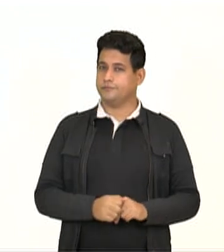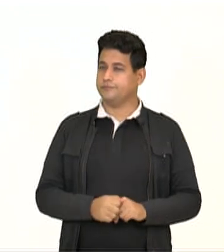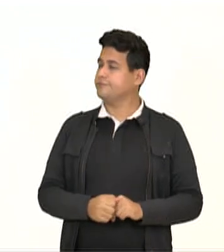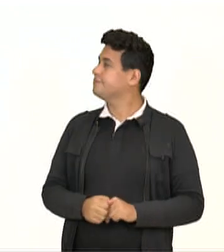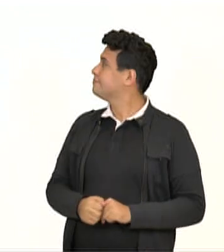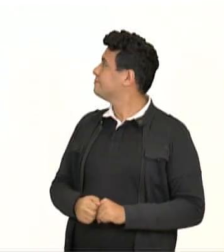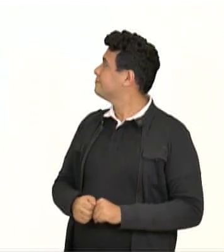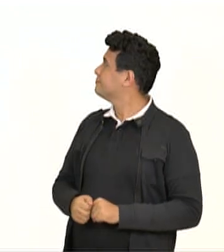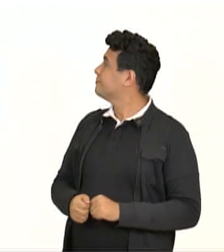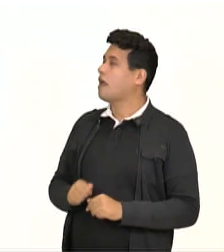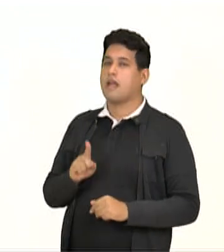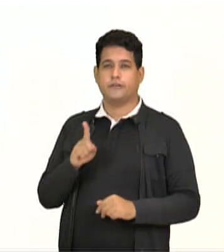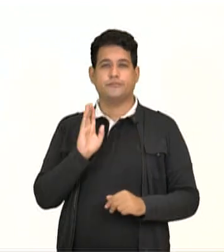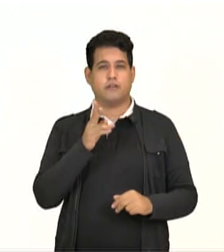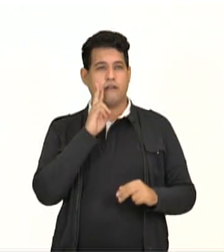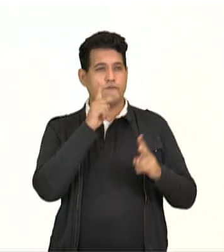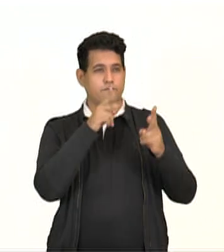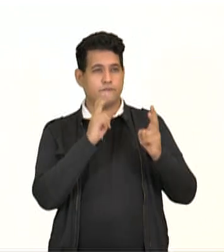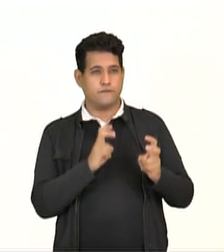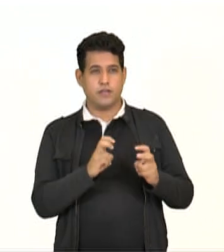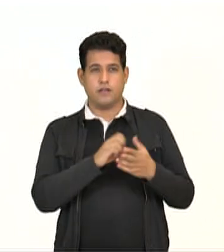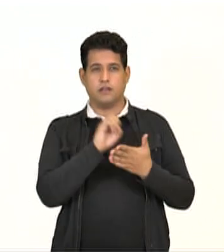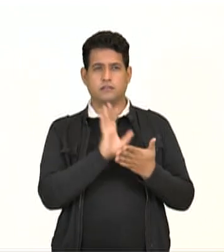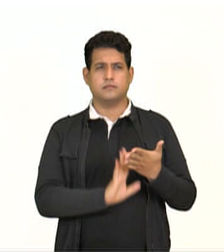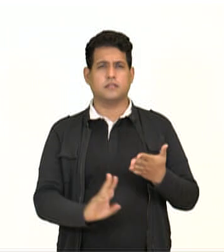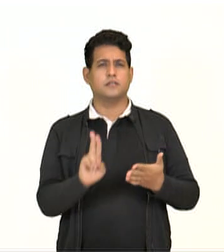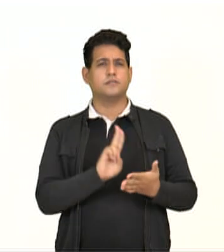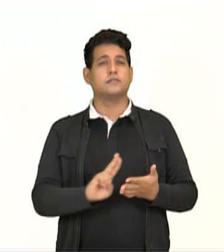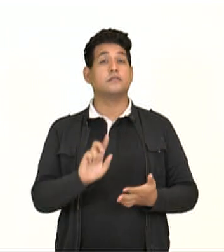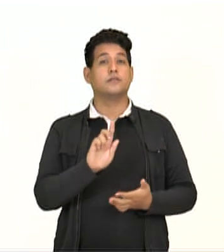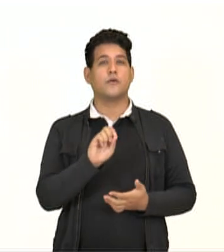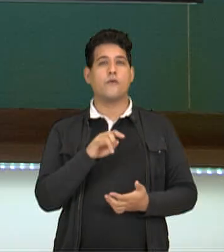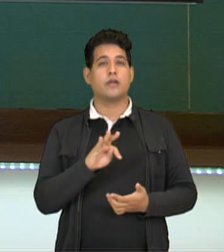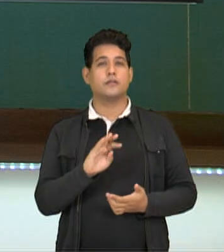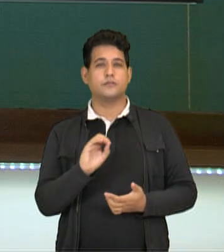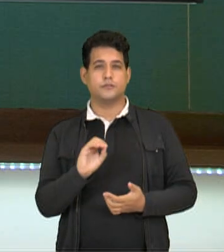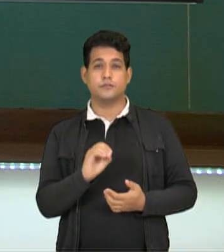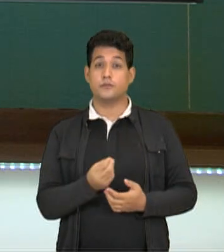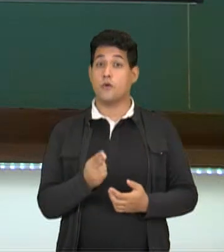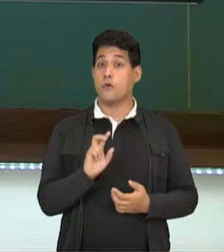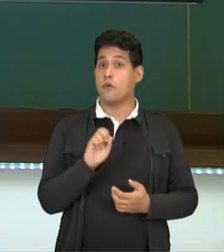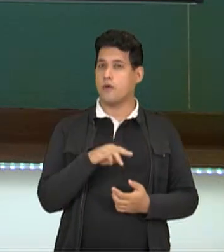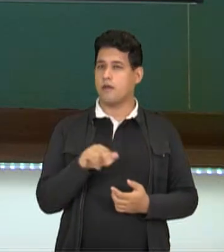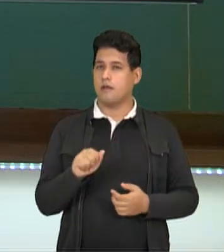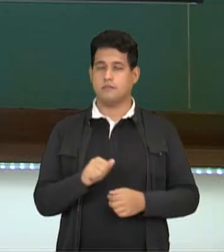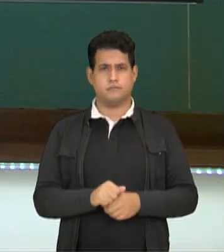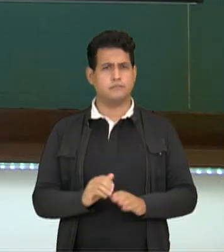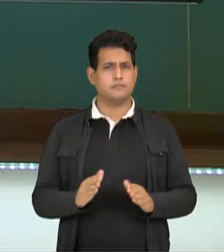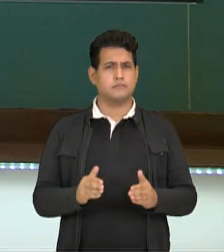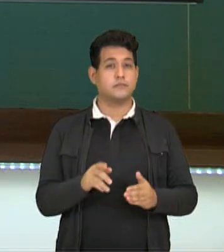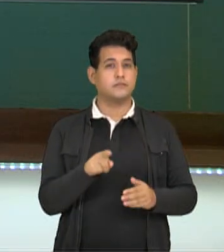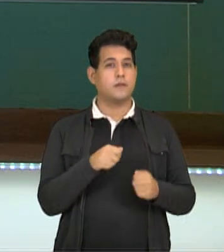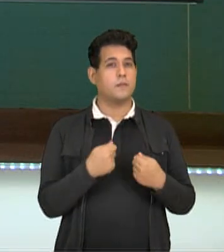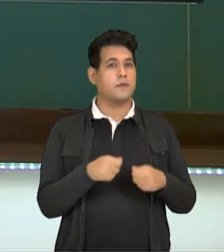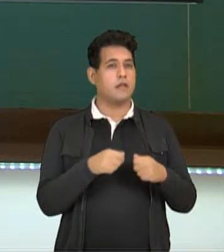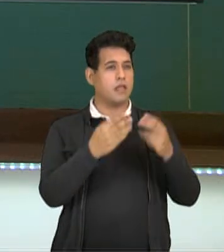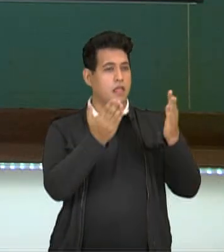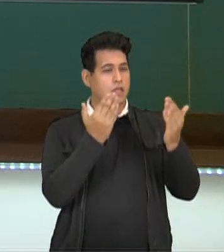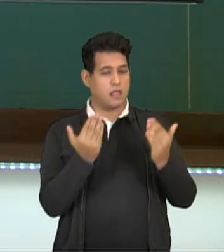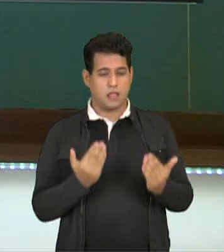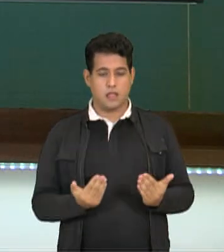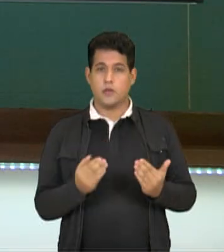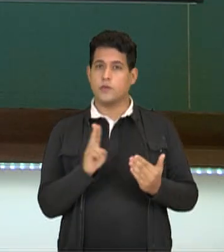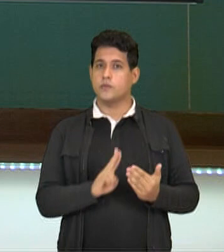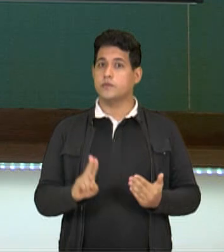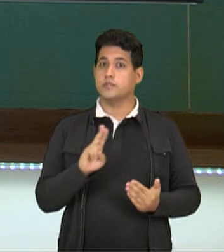Até aqui, a gente viu o exercício usando o going to ou gonna. Agora, você tem que ver